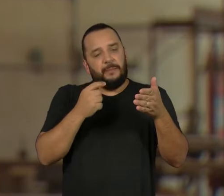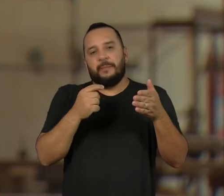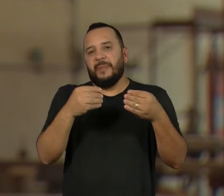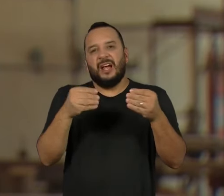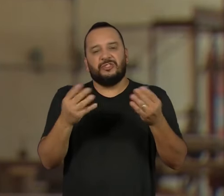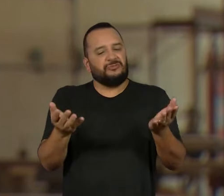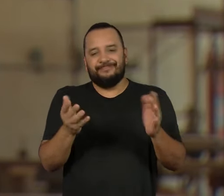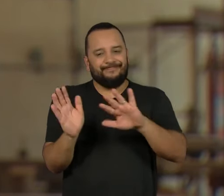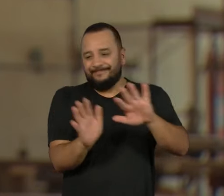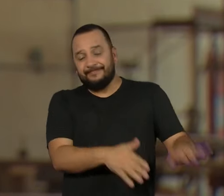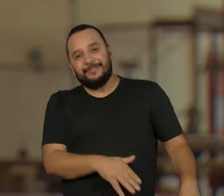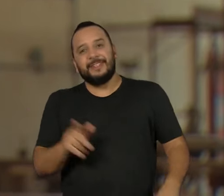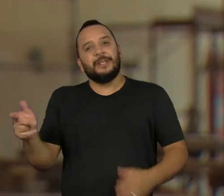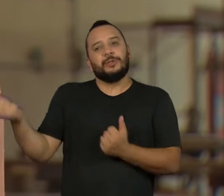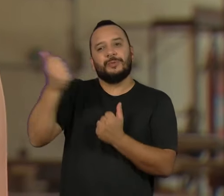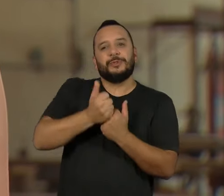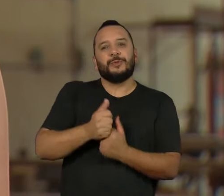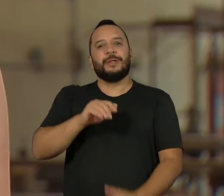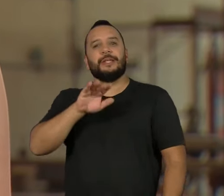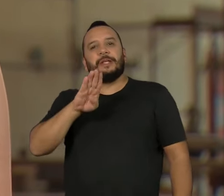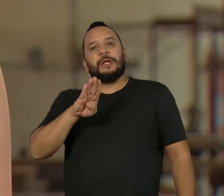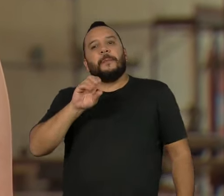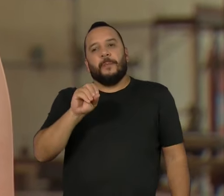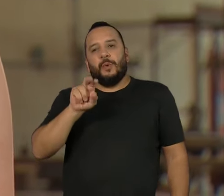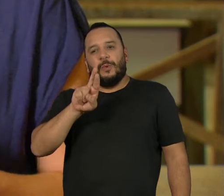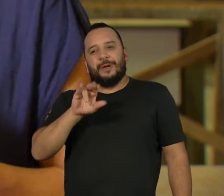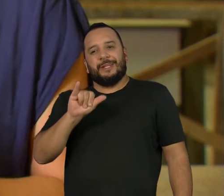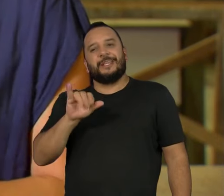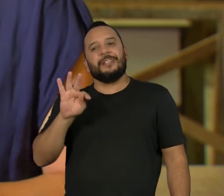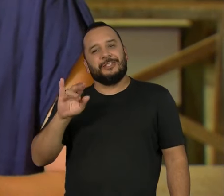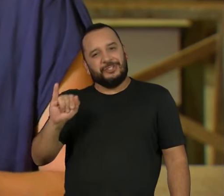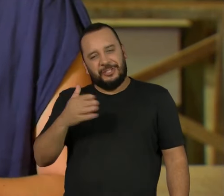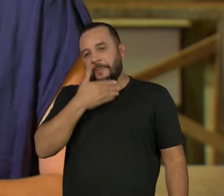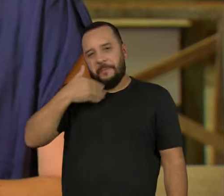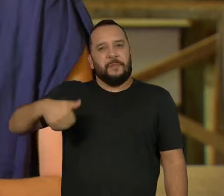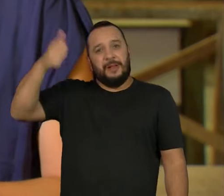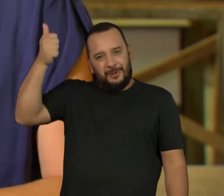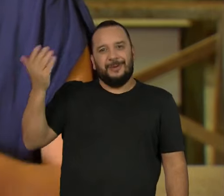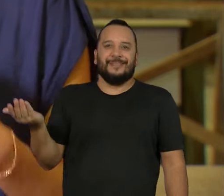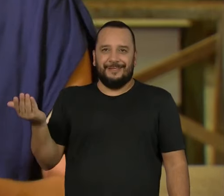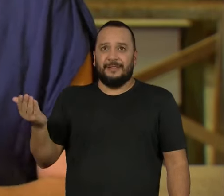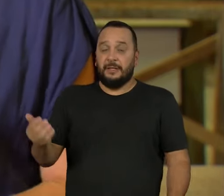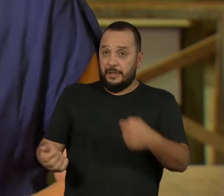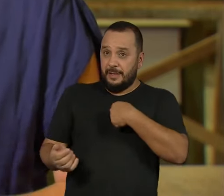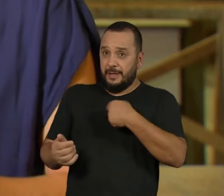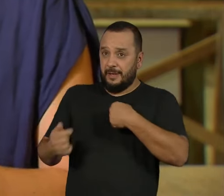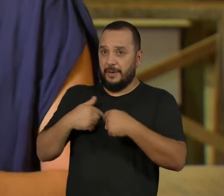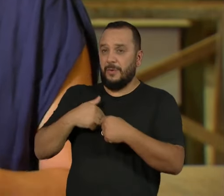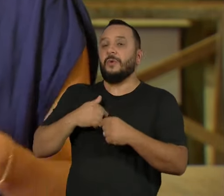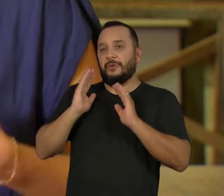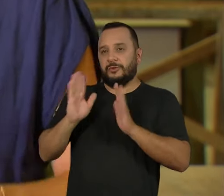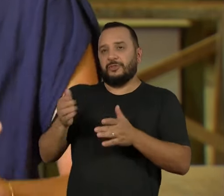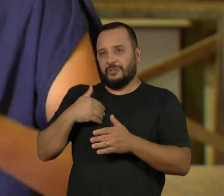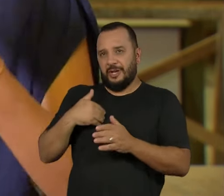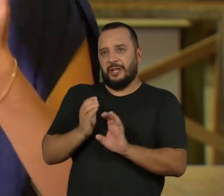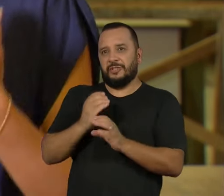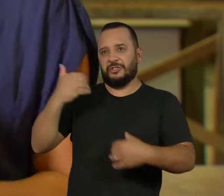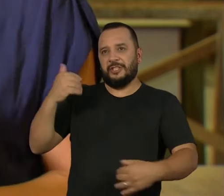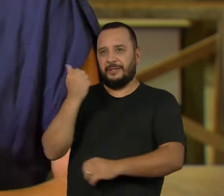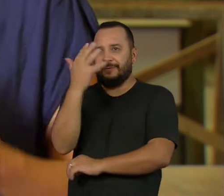uma alternativa de renda para as comunidades locais. Como uma engenheira florestal paraense, então eu quis trazer